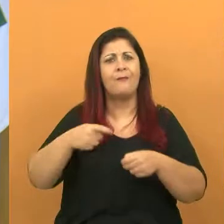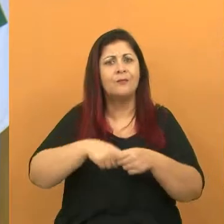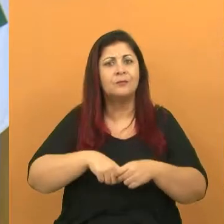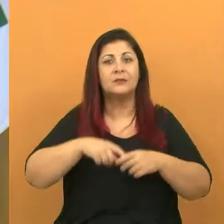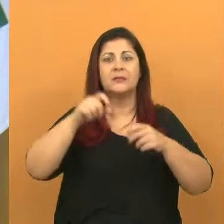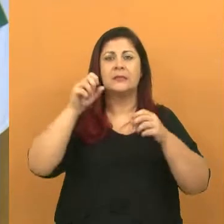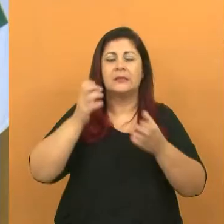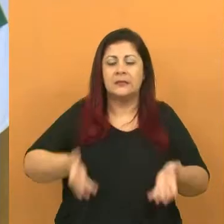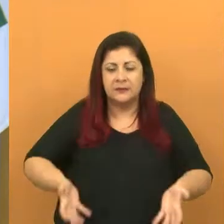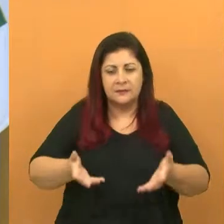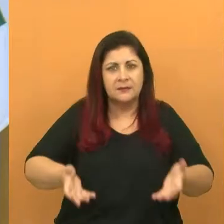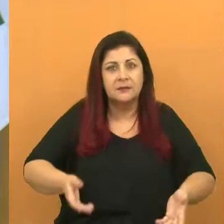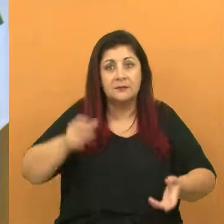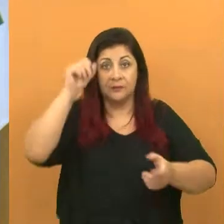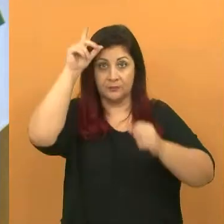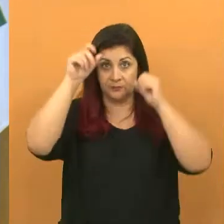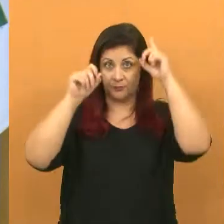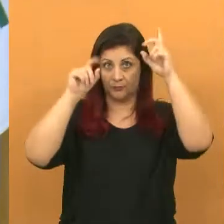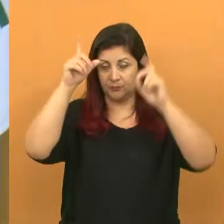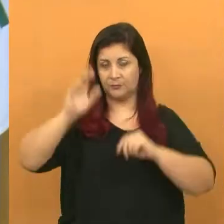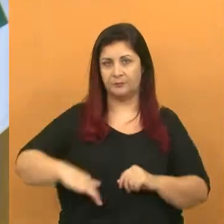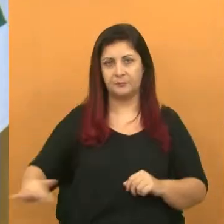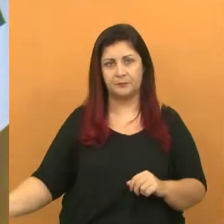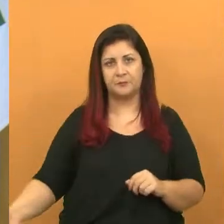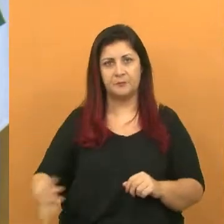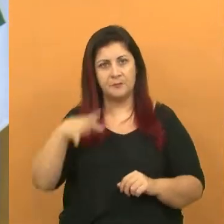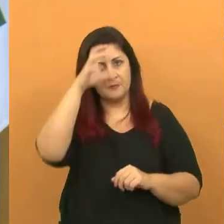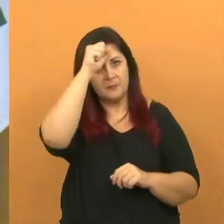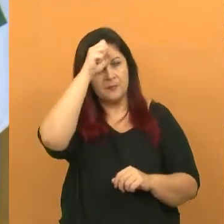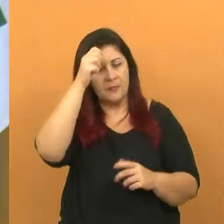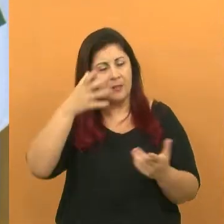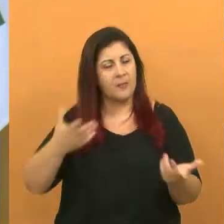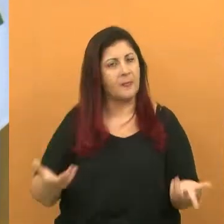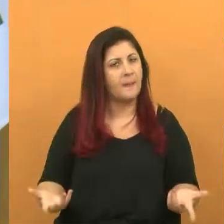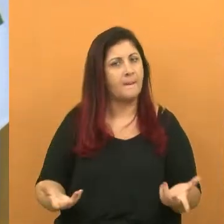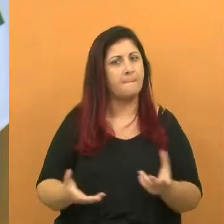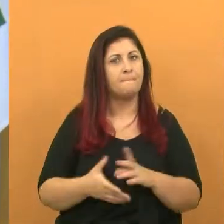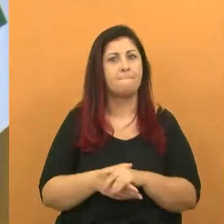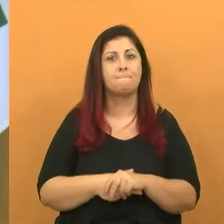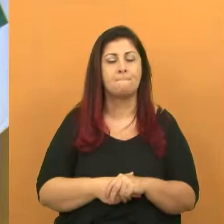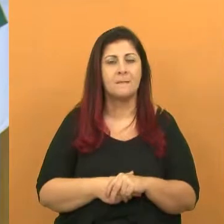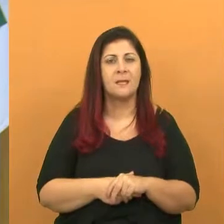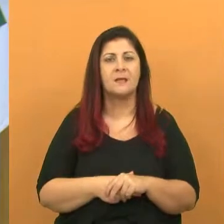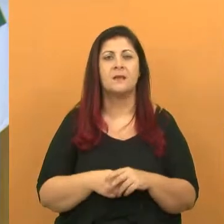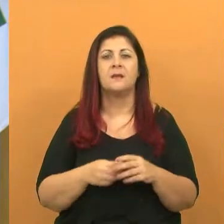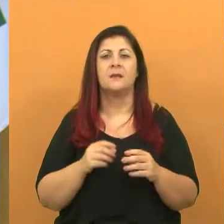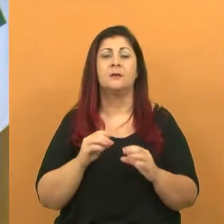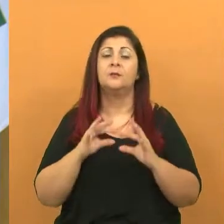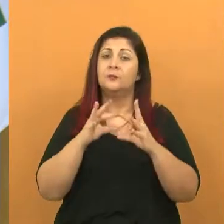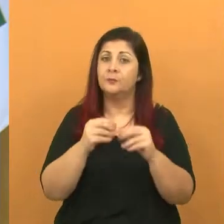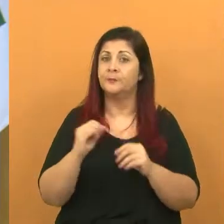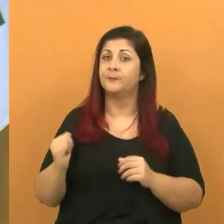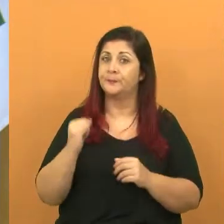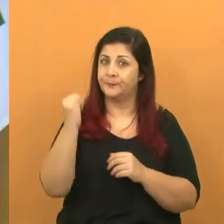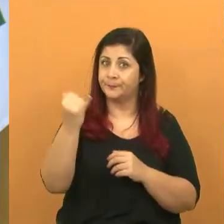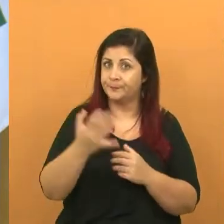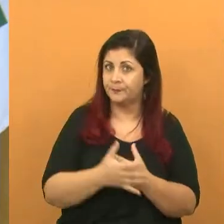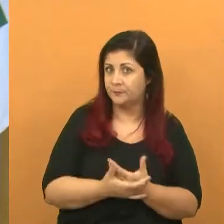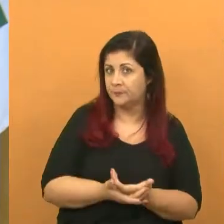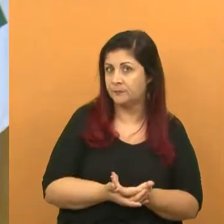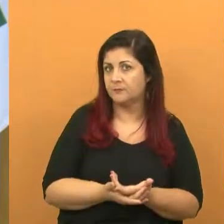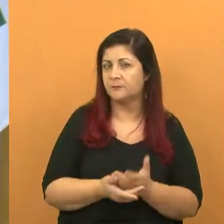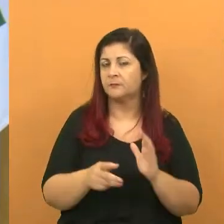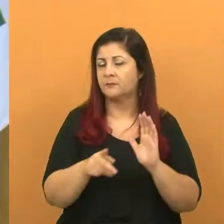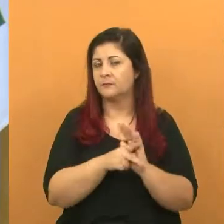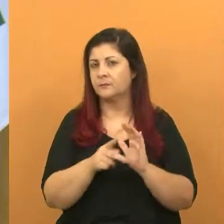cultura dessas crianças, para que as crianças aprendam cidadania e aprendam valores, tanto de cidadão como